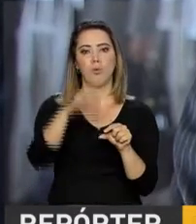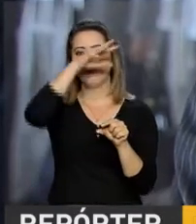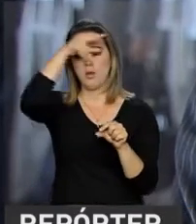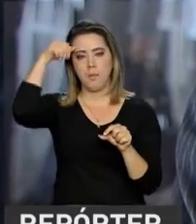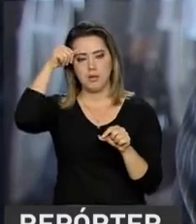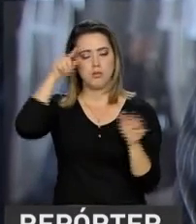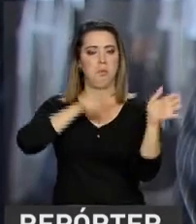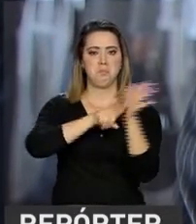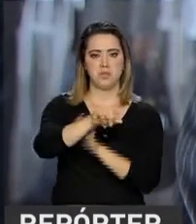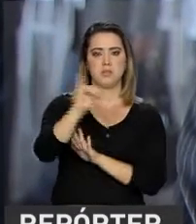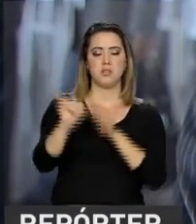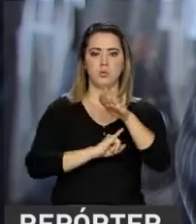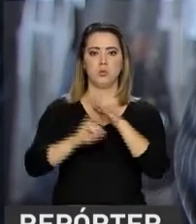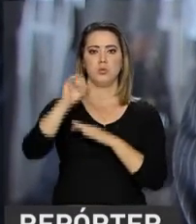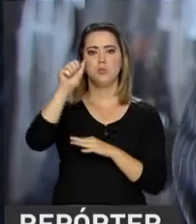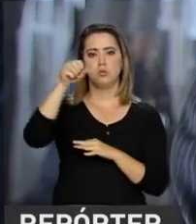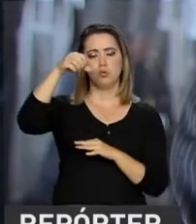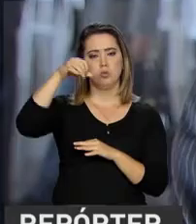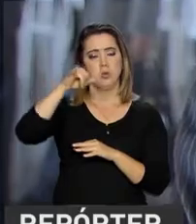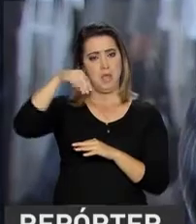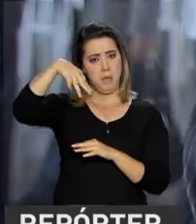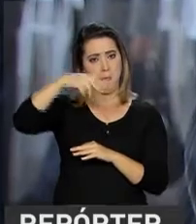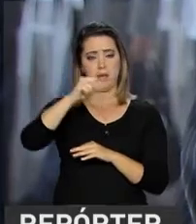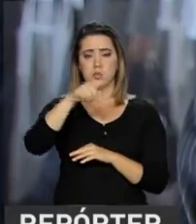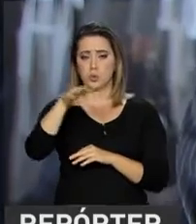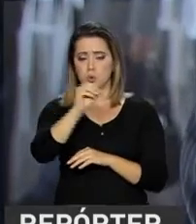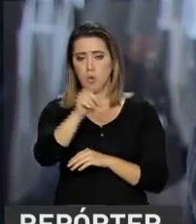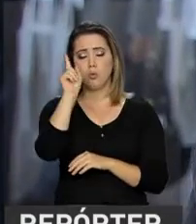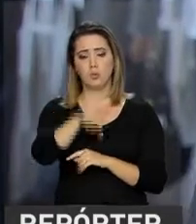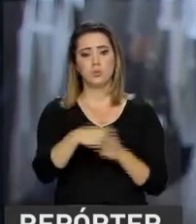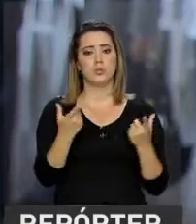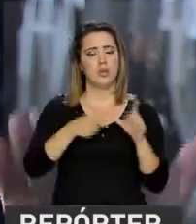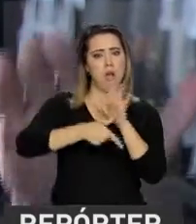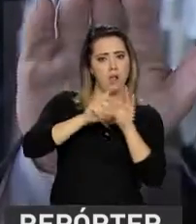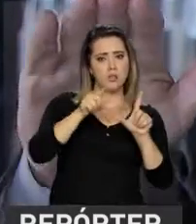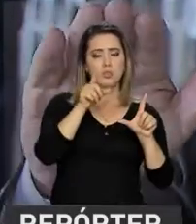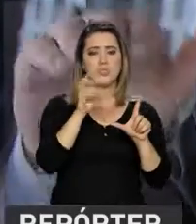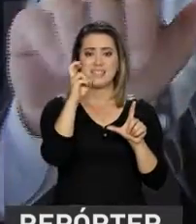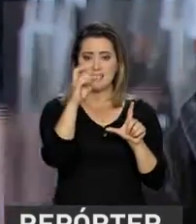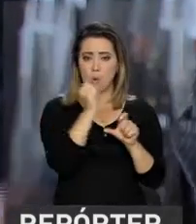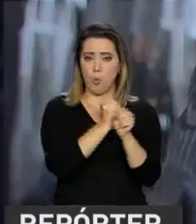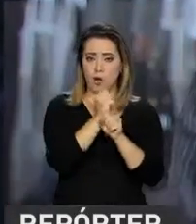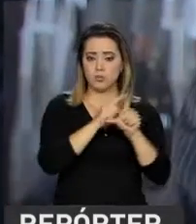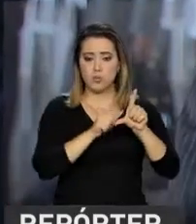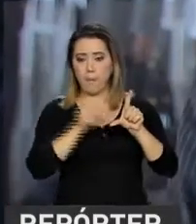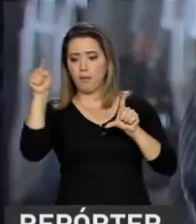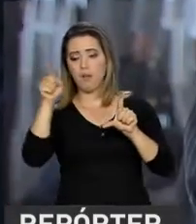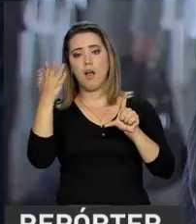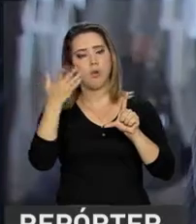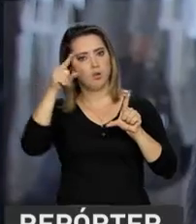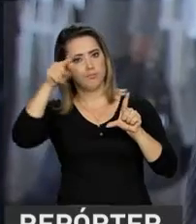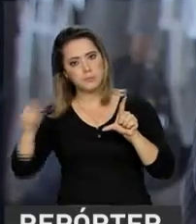ela nos aponta queda a inversão da curva que há cinco anos estava crescendo agora caiu é